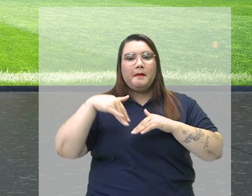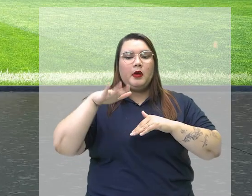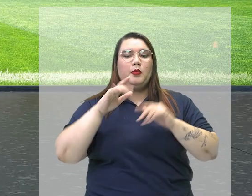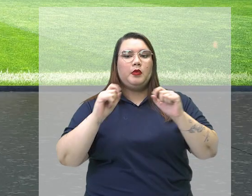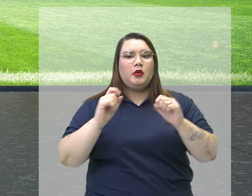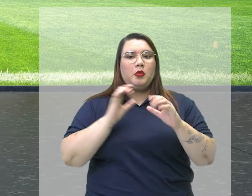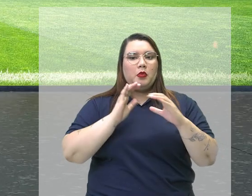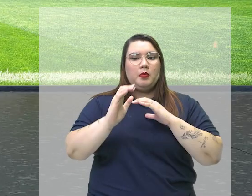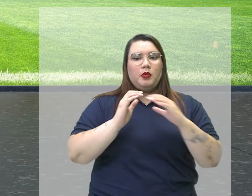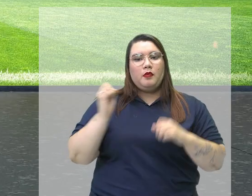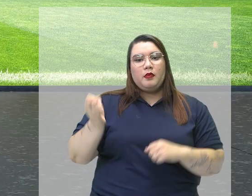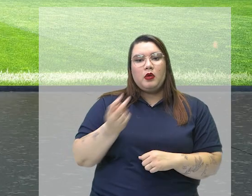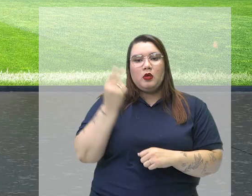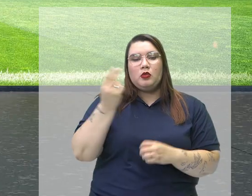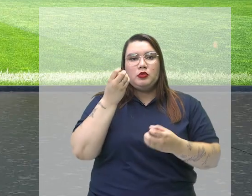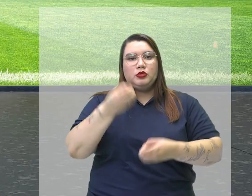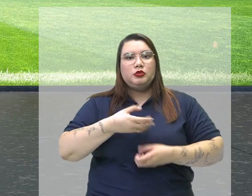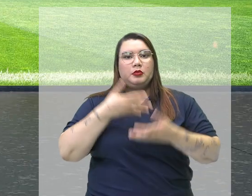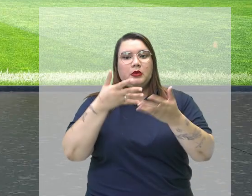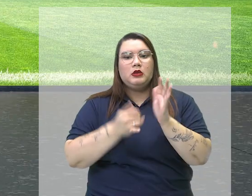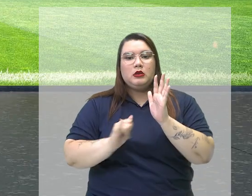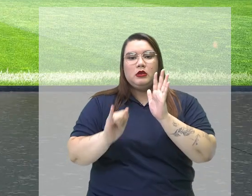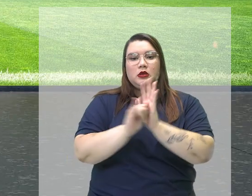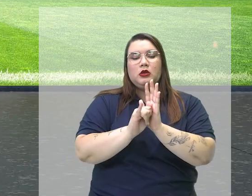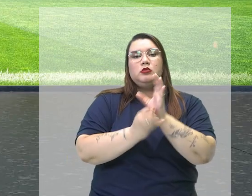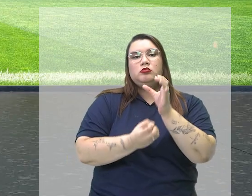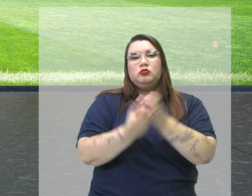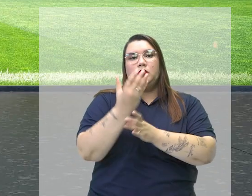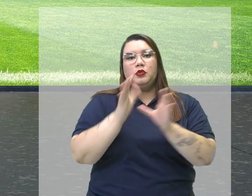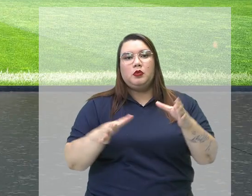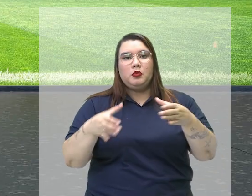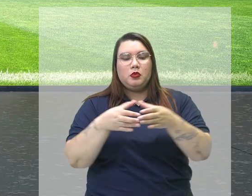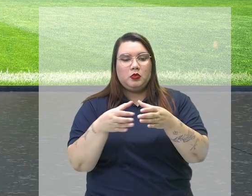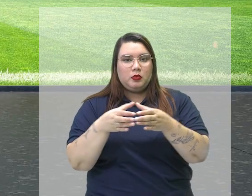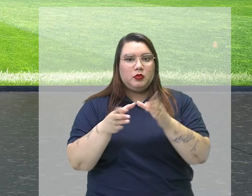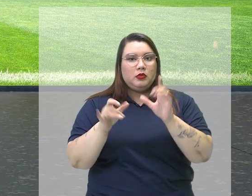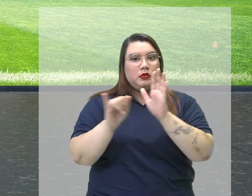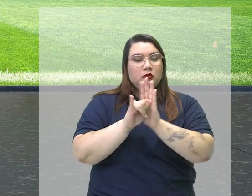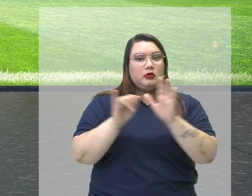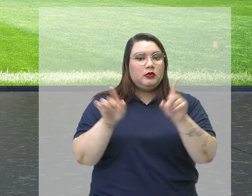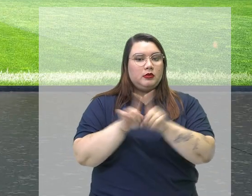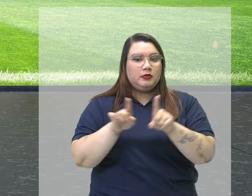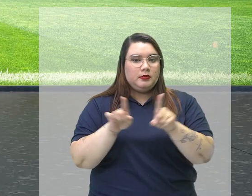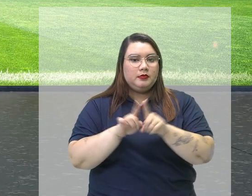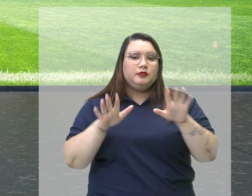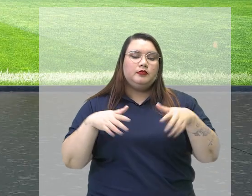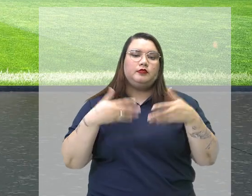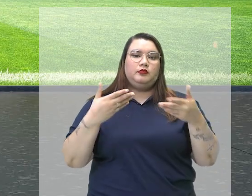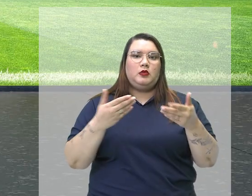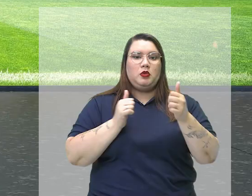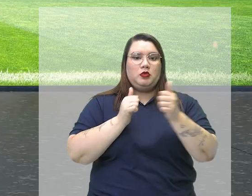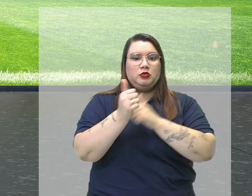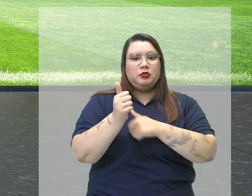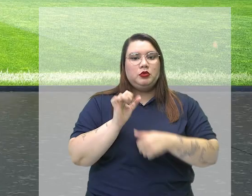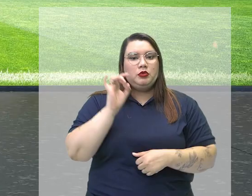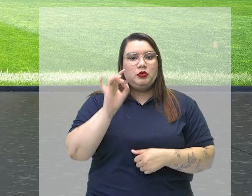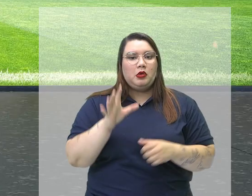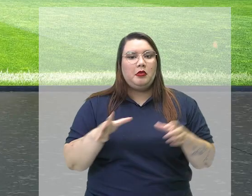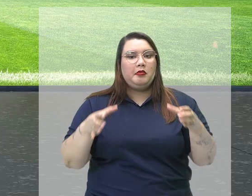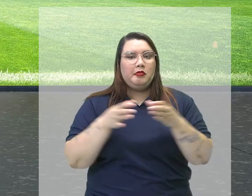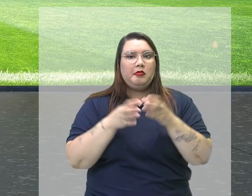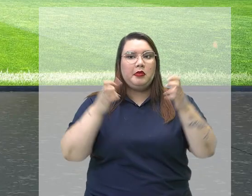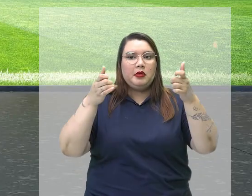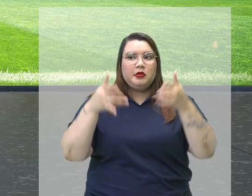comunica valores, expressa ideologias e forma identidades coletivas. Então, o esporte ele não está